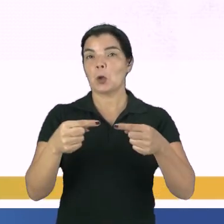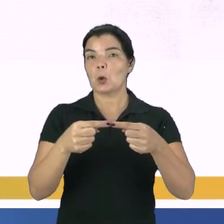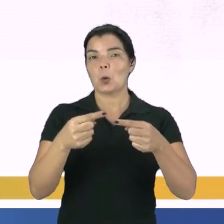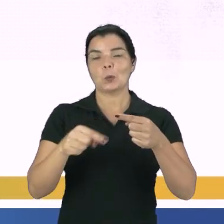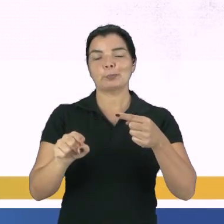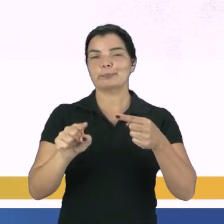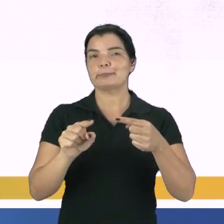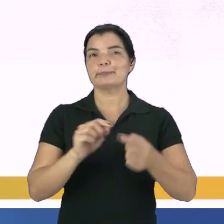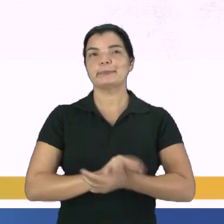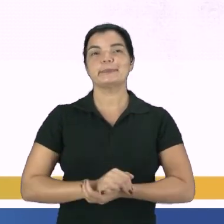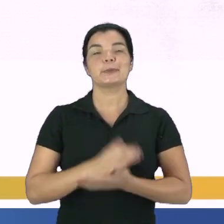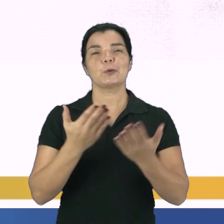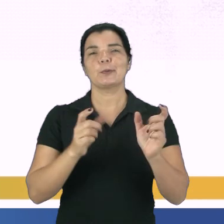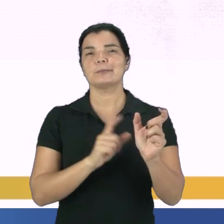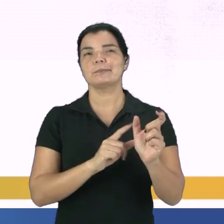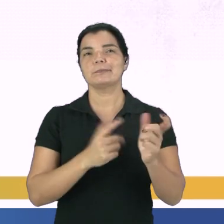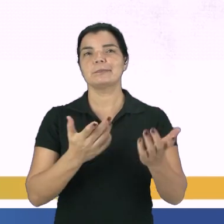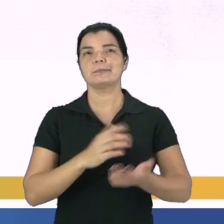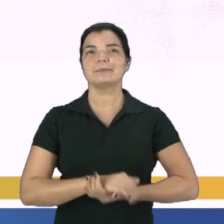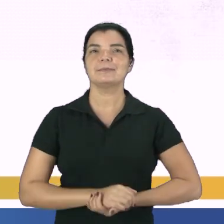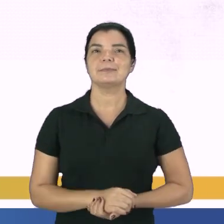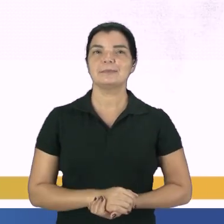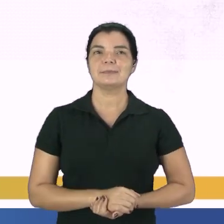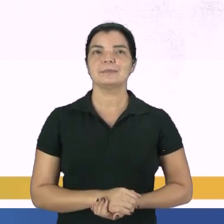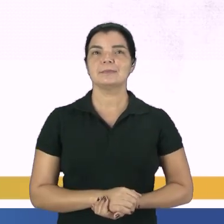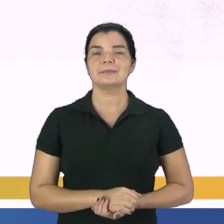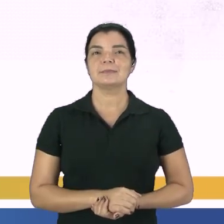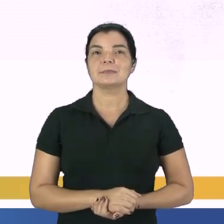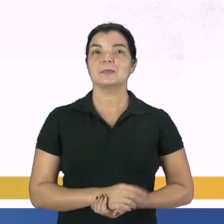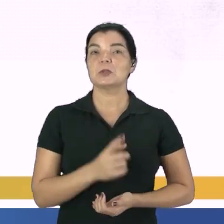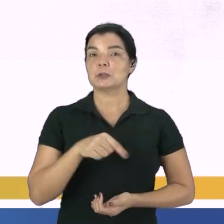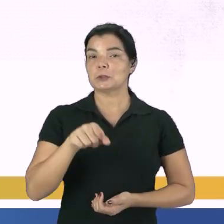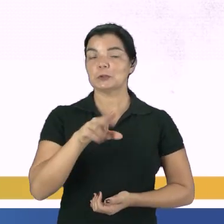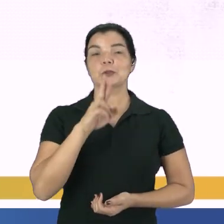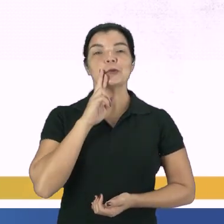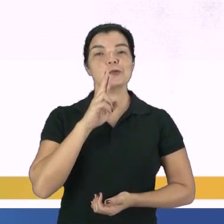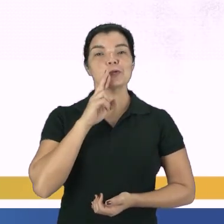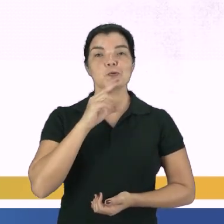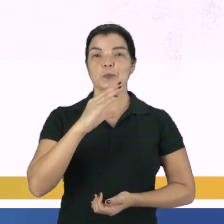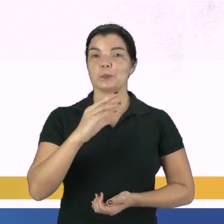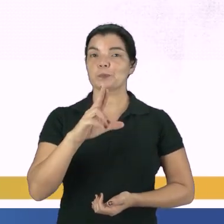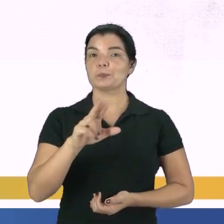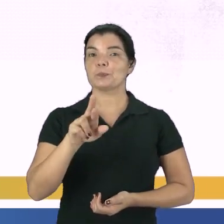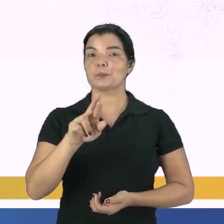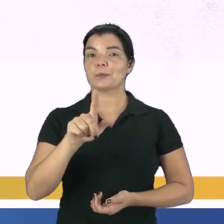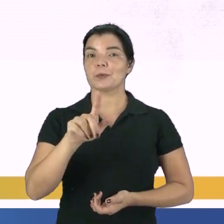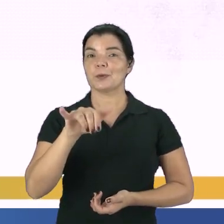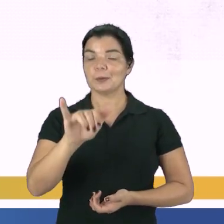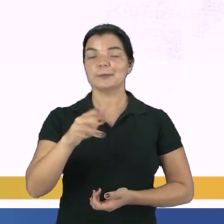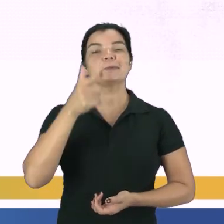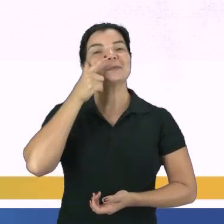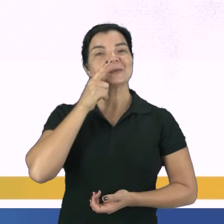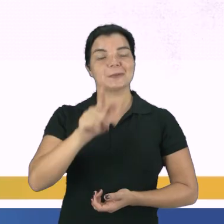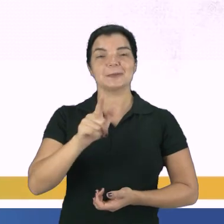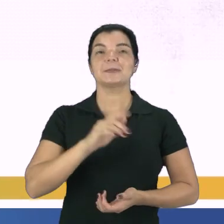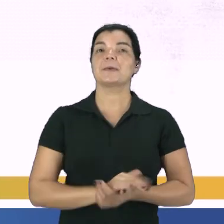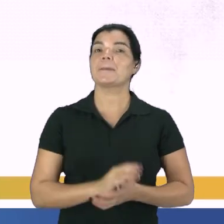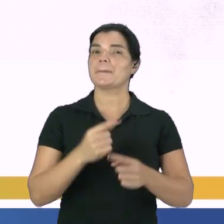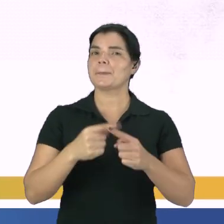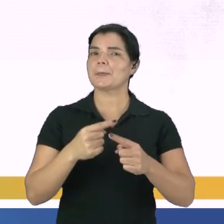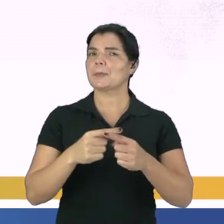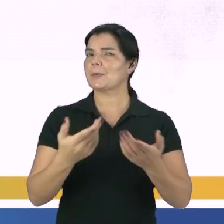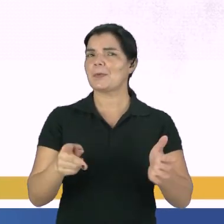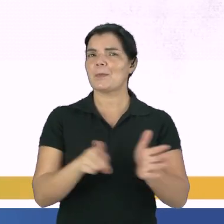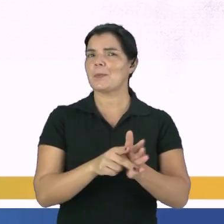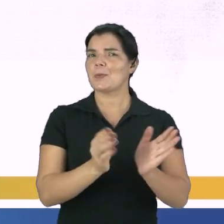com as outras. Que palavra é essa? Bom, se você respondeu que é curly, acertou. Por que